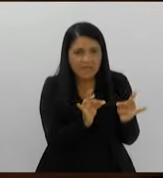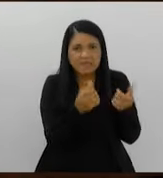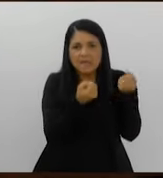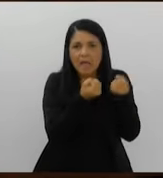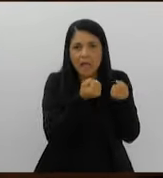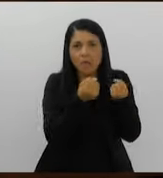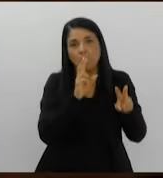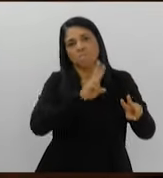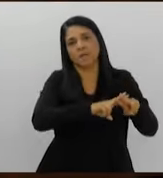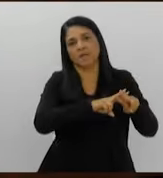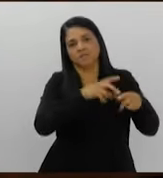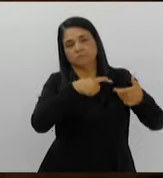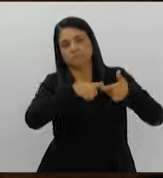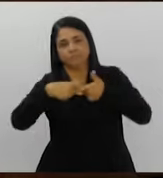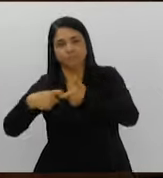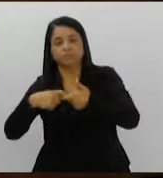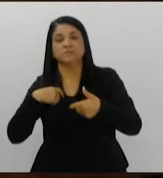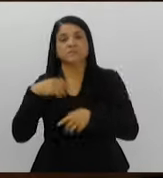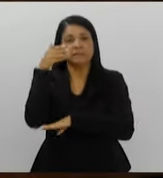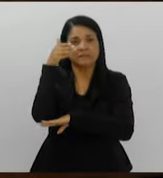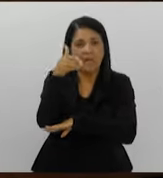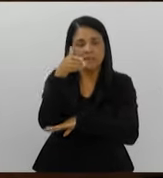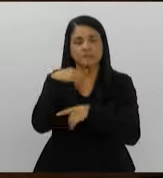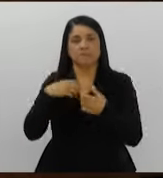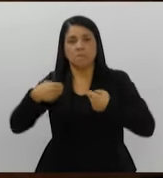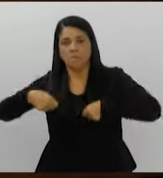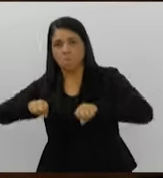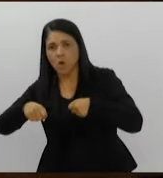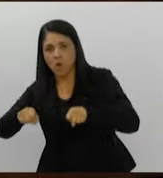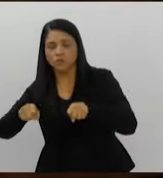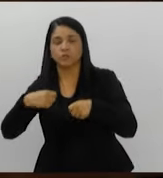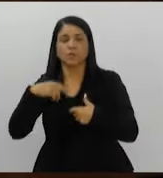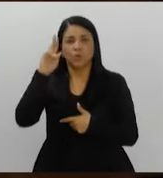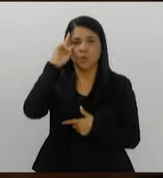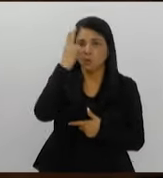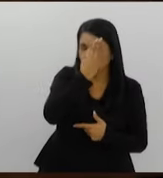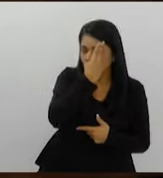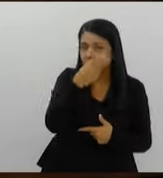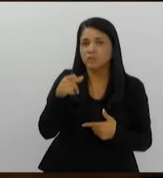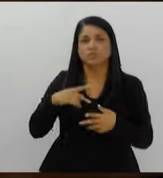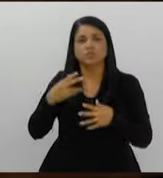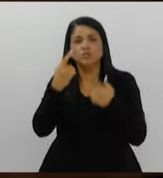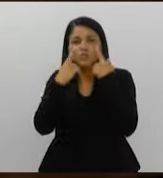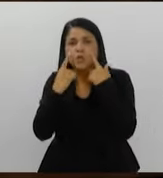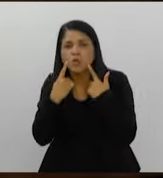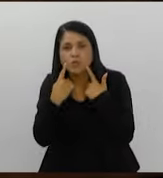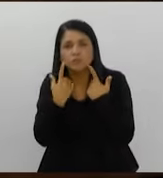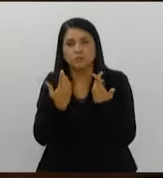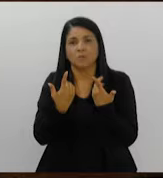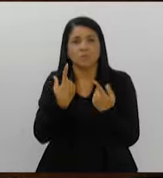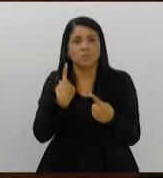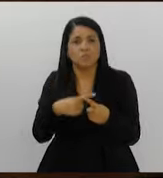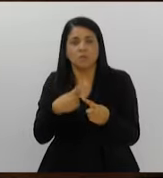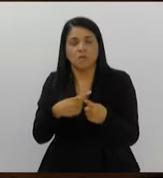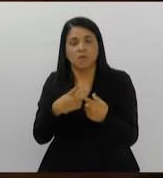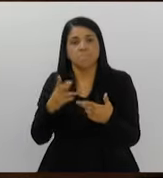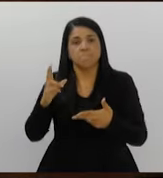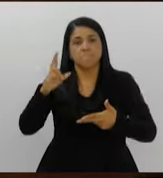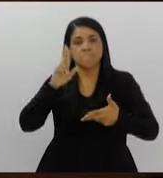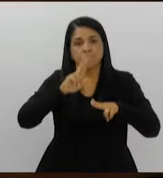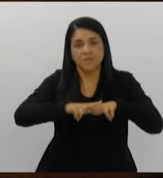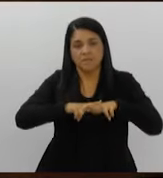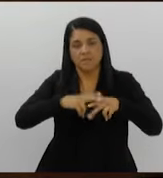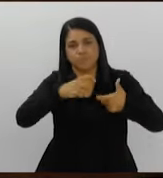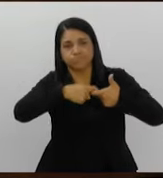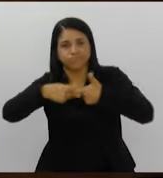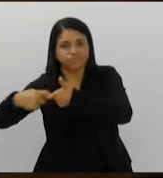de aplicativos, mototaxistas, motorubers, chorando, chorando por não ter mais o seu instrumento de trabalho e não